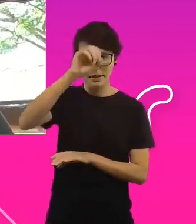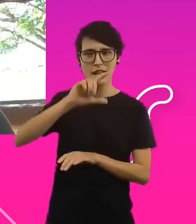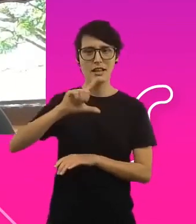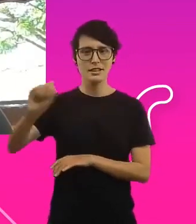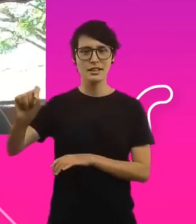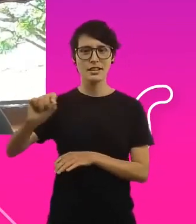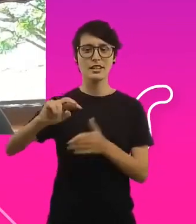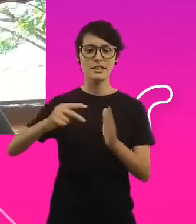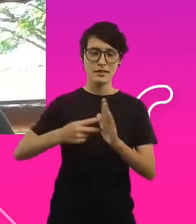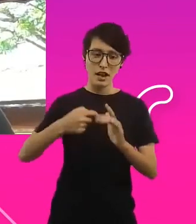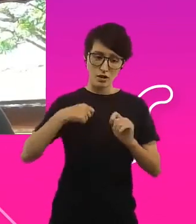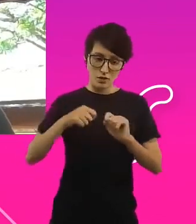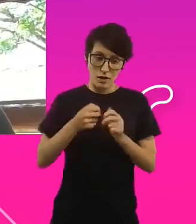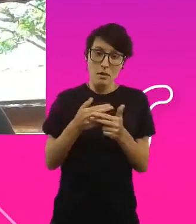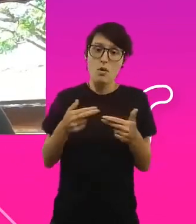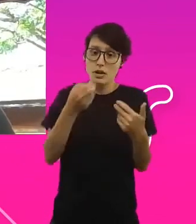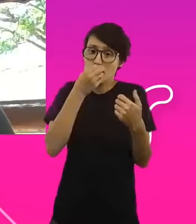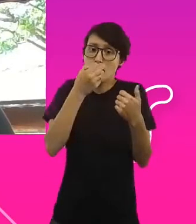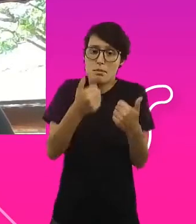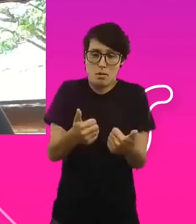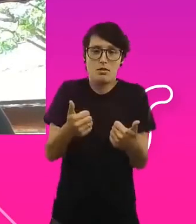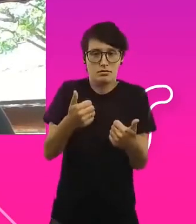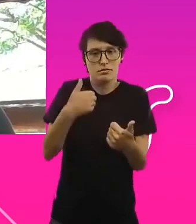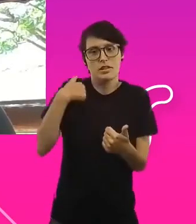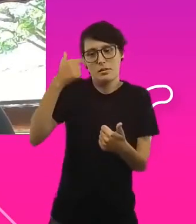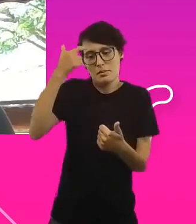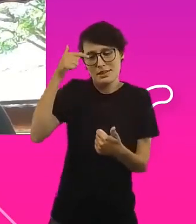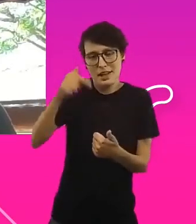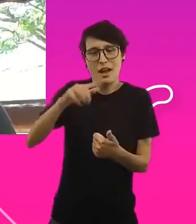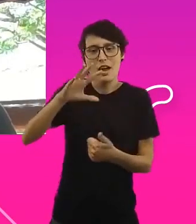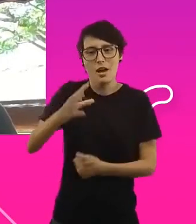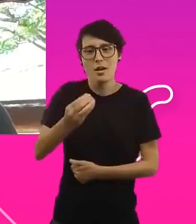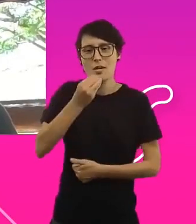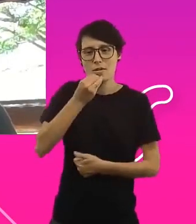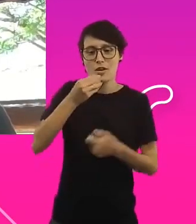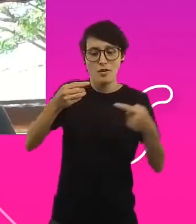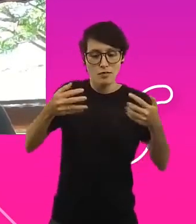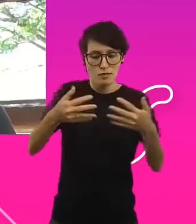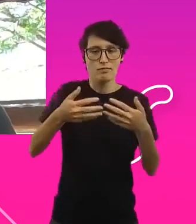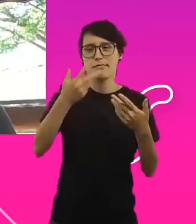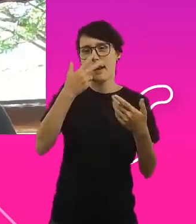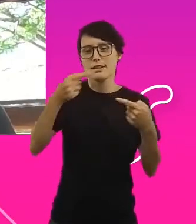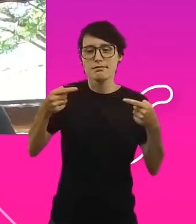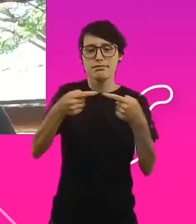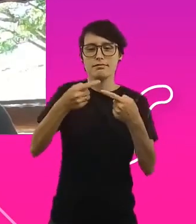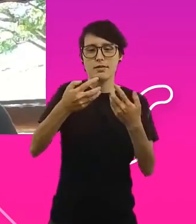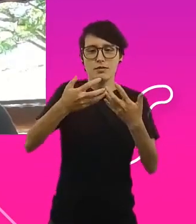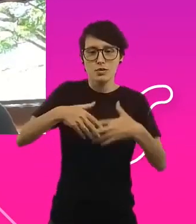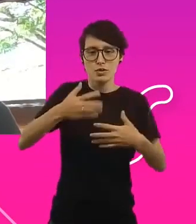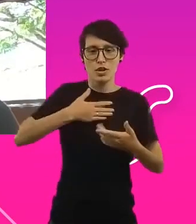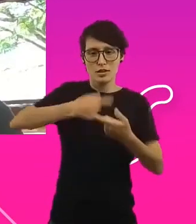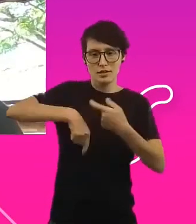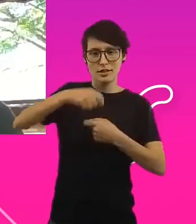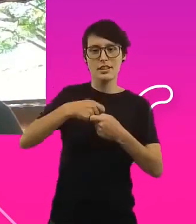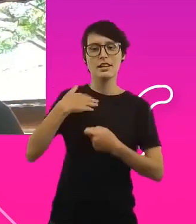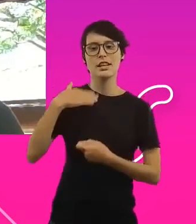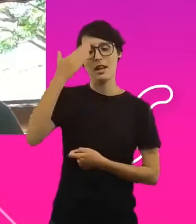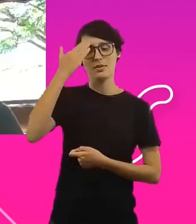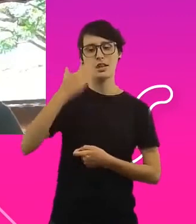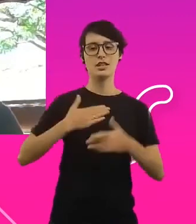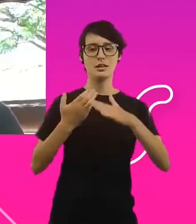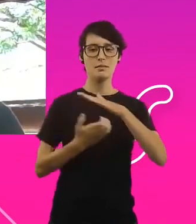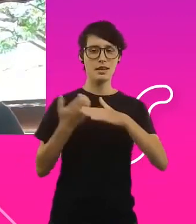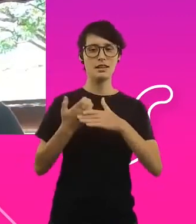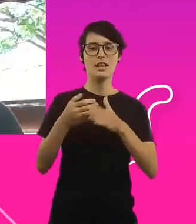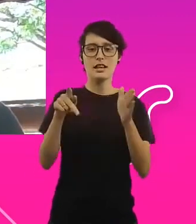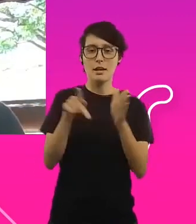fazendo. Então eu encarei isso como uma oportunidade para o negócio, e a gente entendeu que a Carambola era uma empresa de educação, preparada em